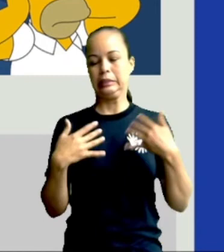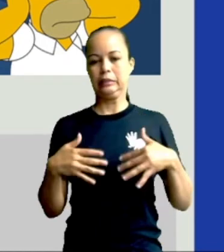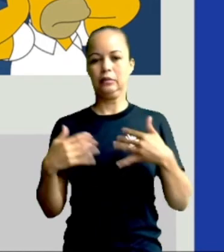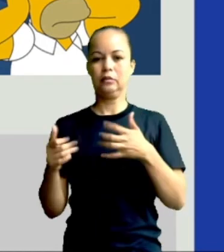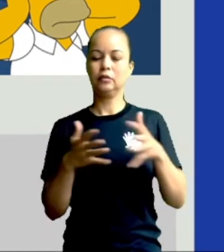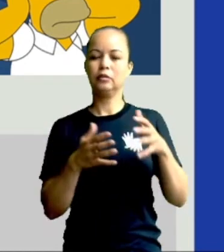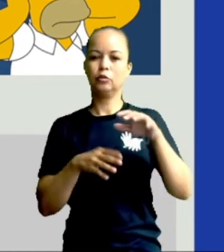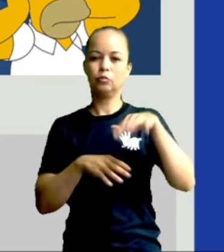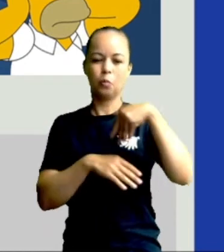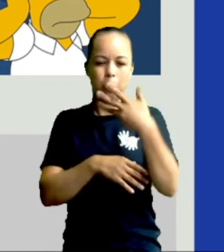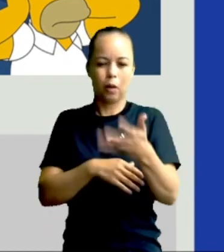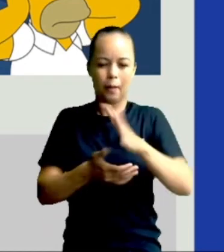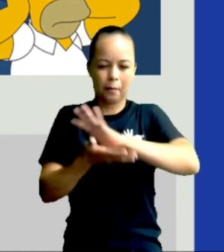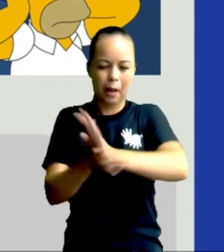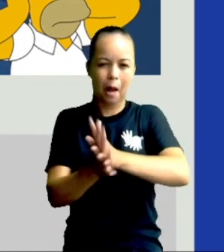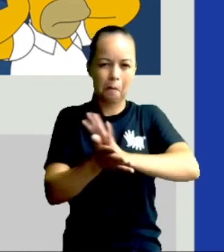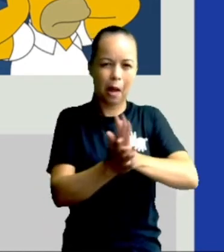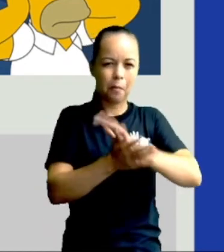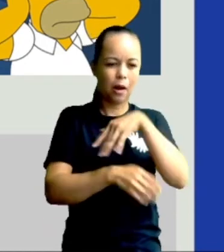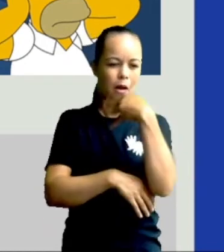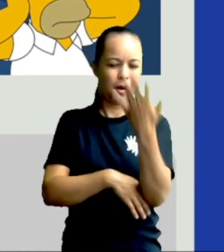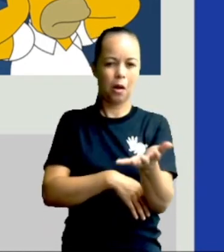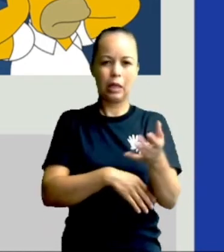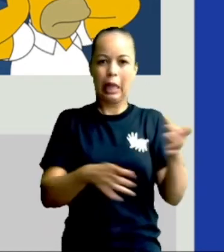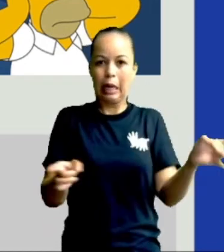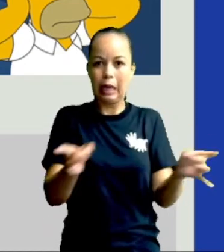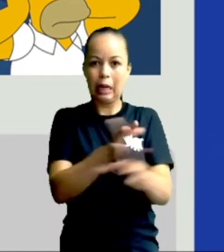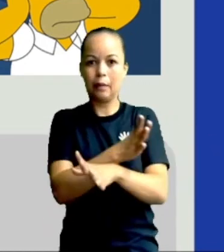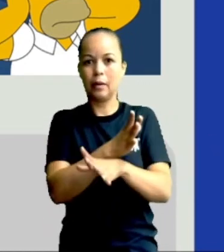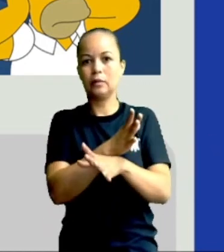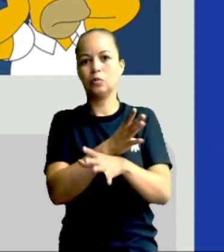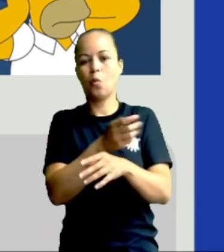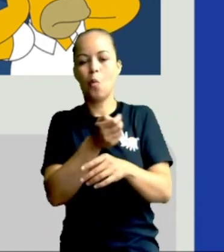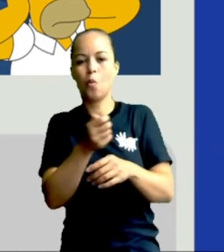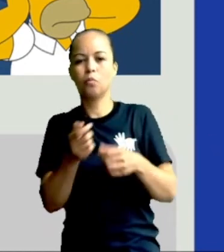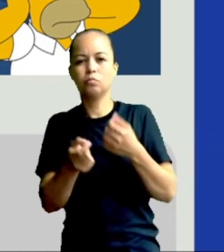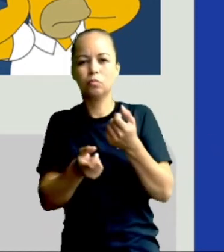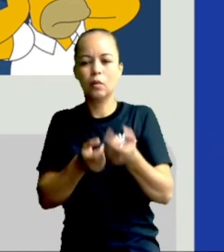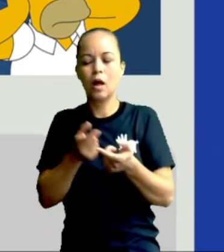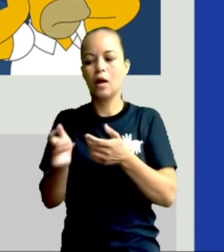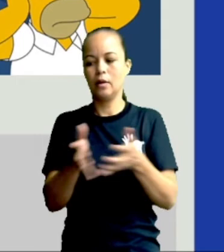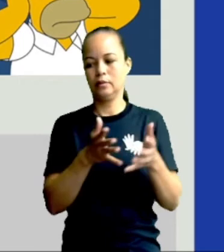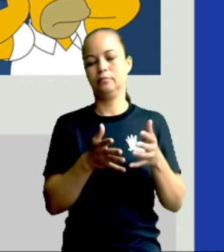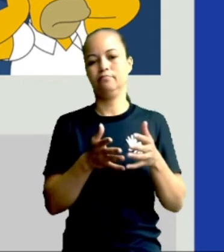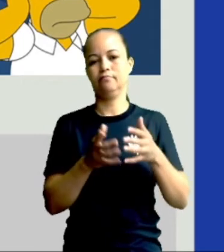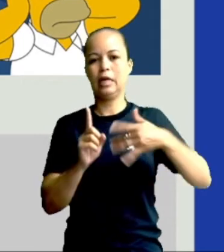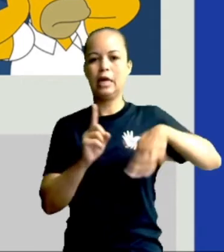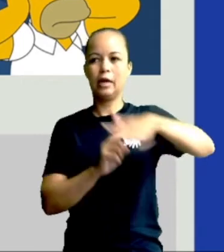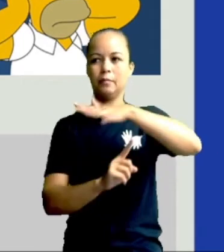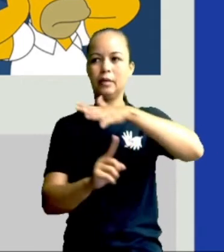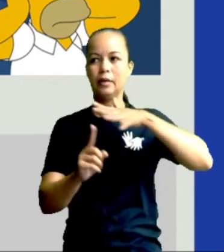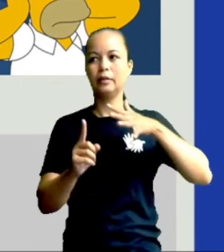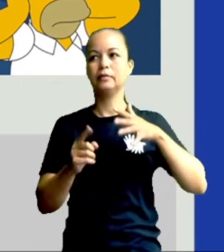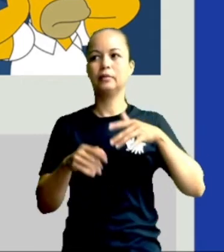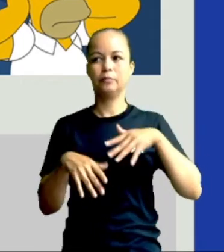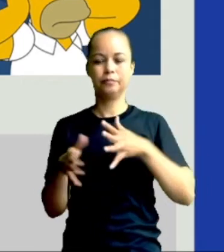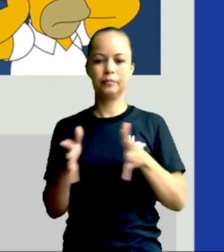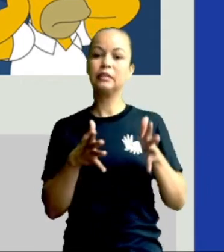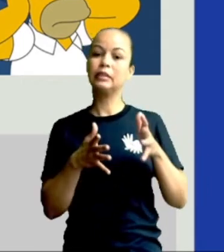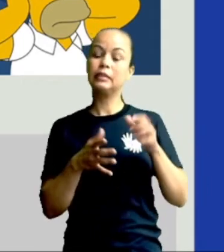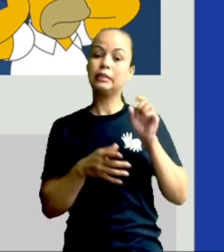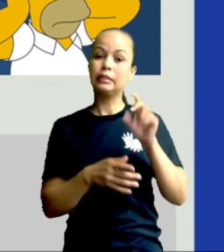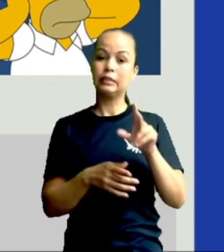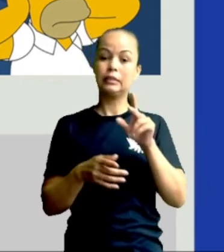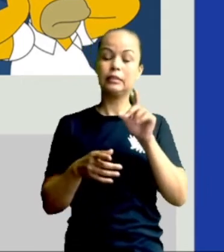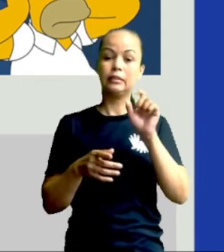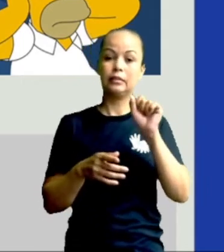isso, destruição, está acabando ou acabou. E ambiental é pior ainda, né? Se a palavra degradação já